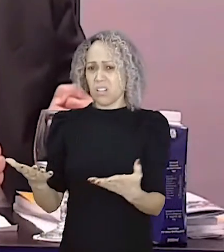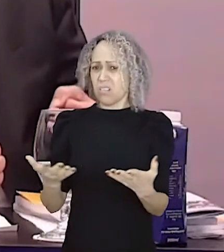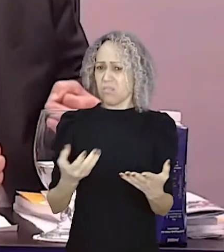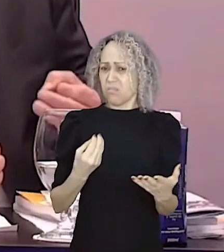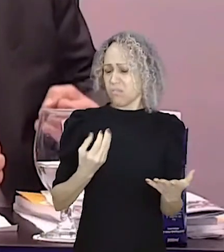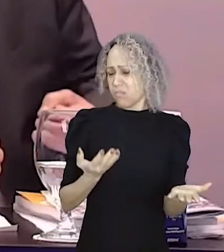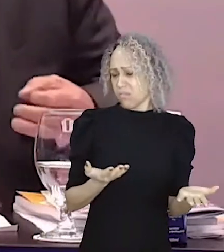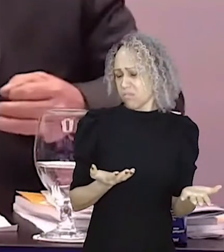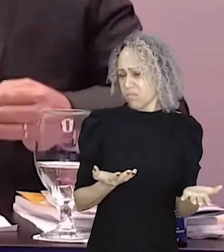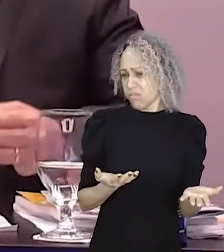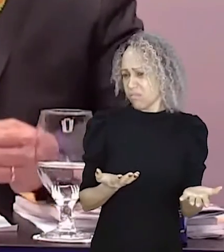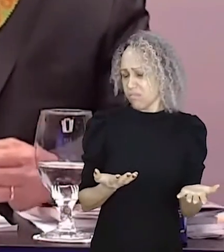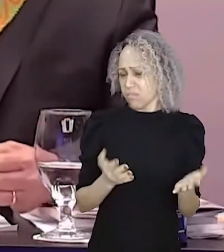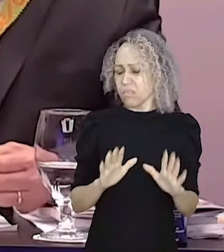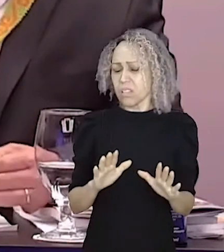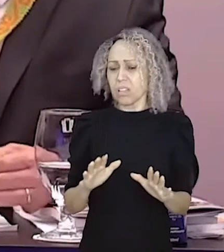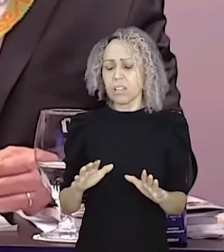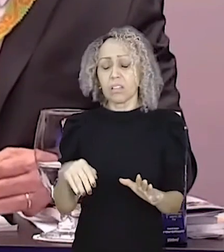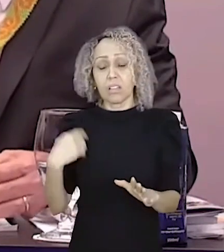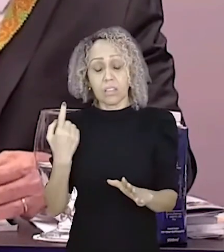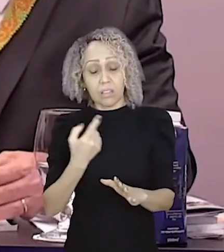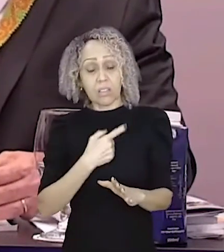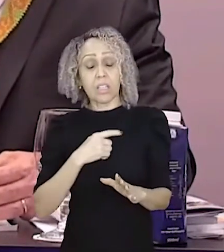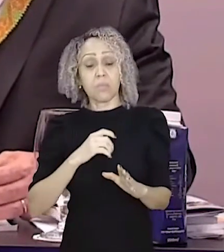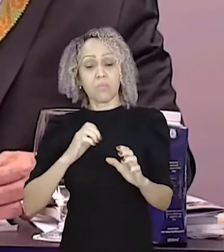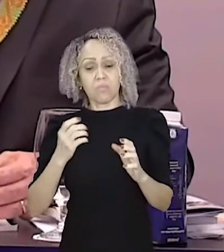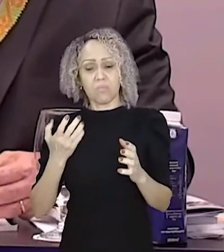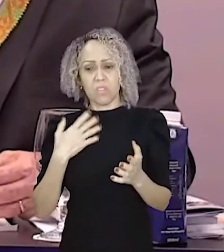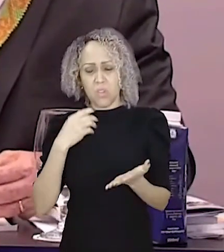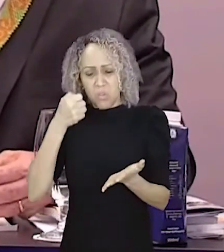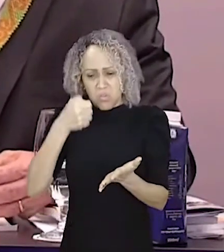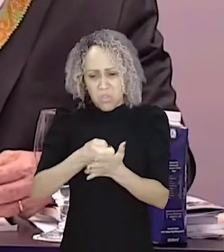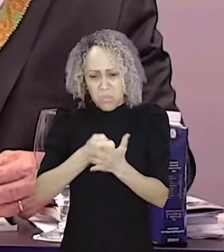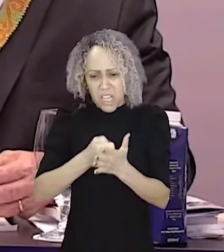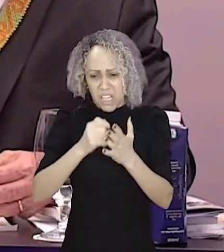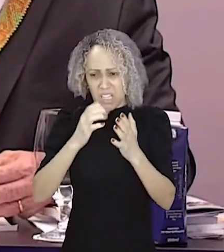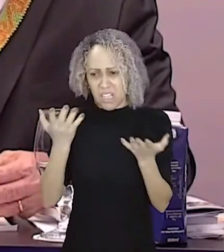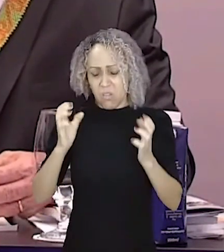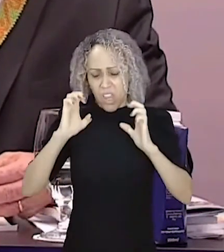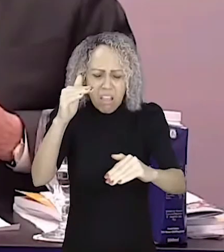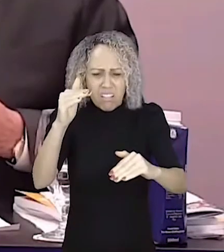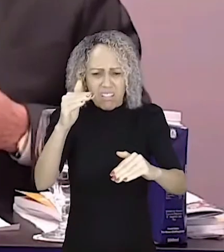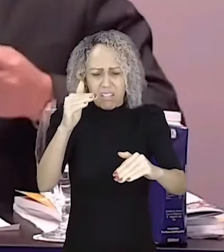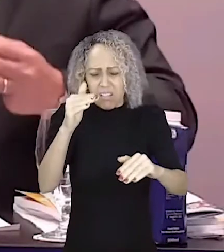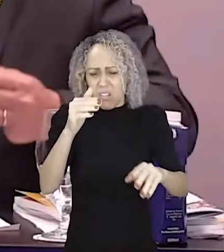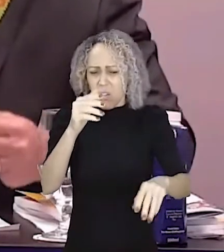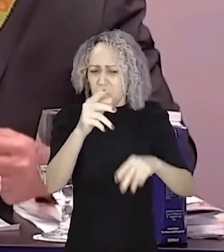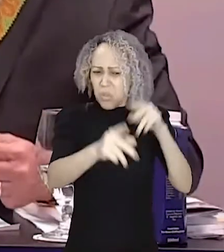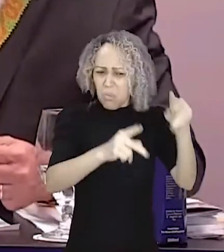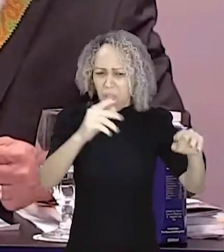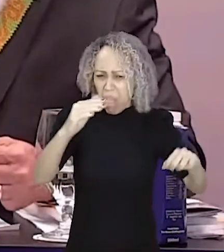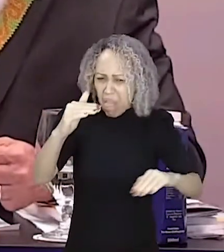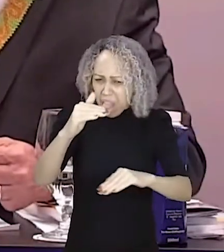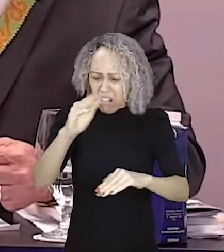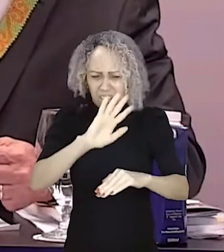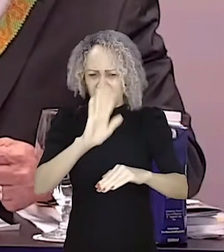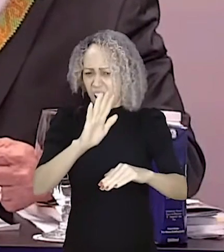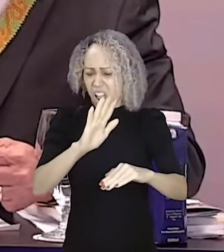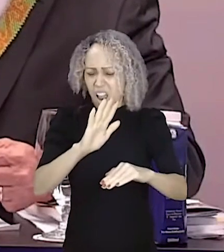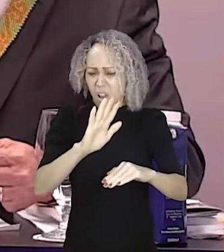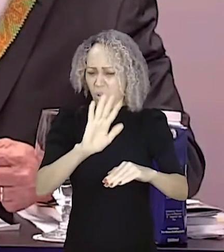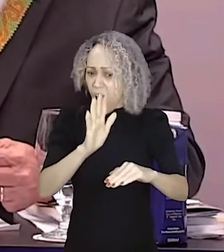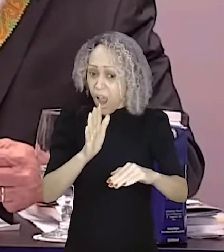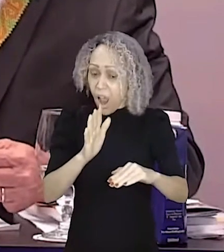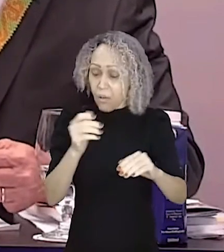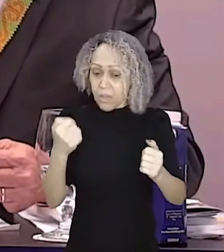reparação pelo que causaram aos povos indígenas, sobretudo no meu país. O que eu quero é que os